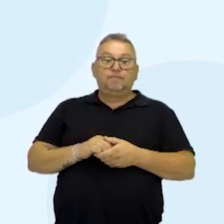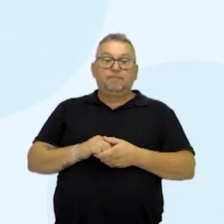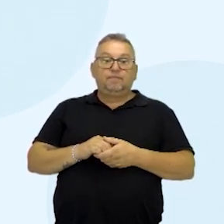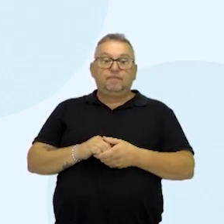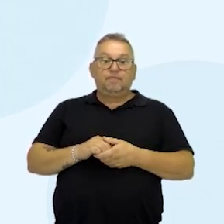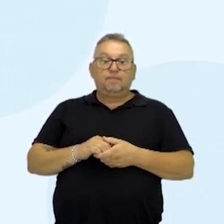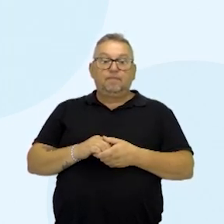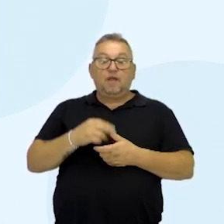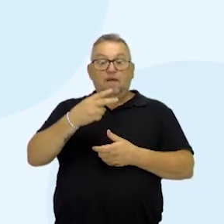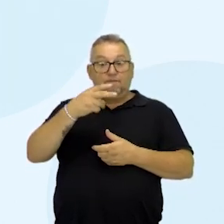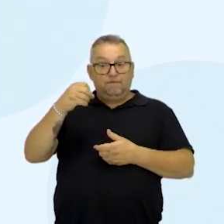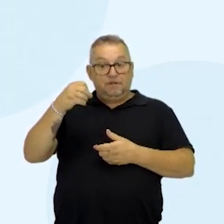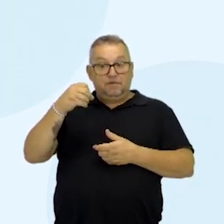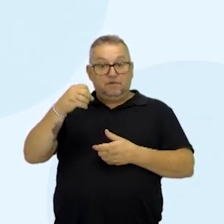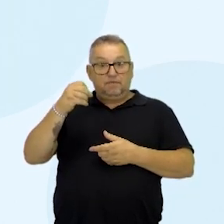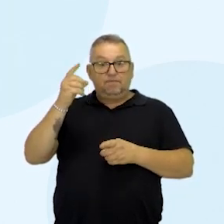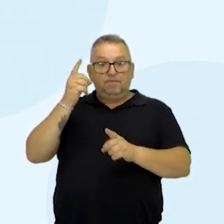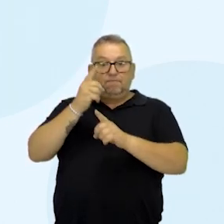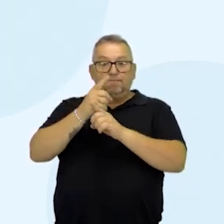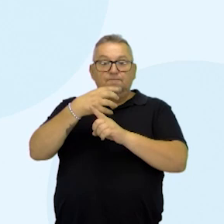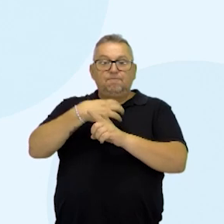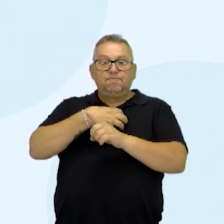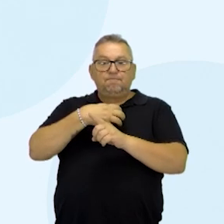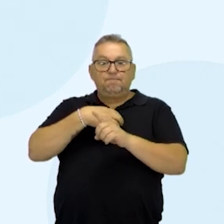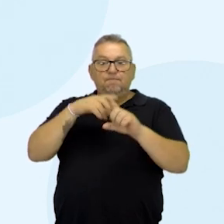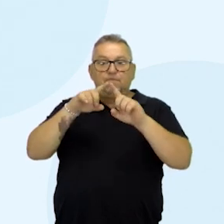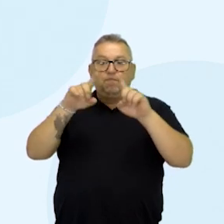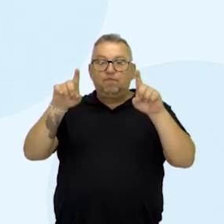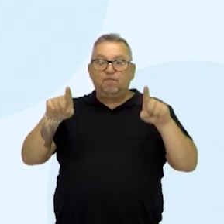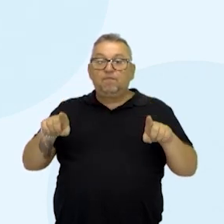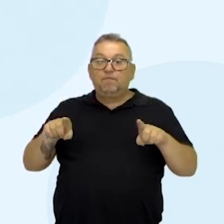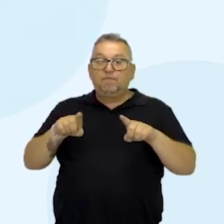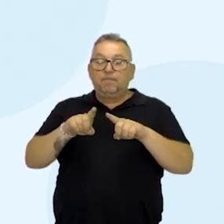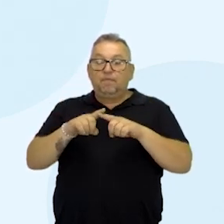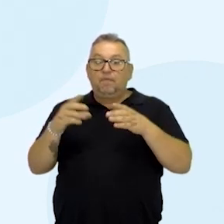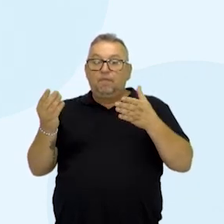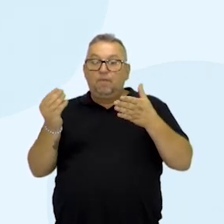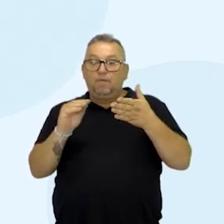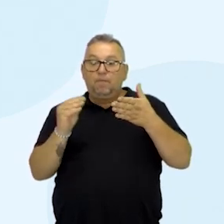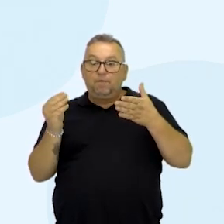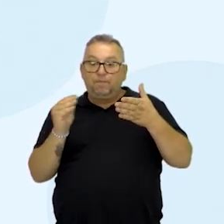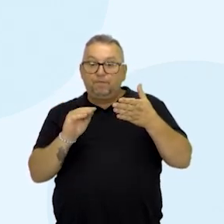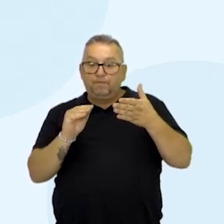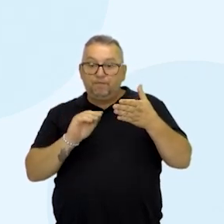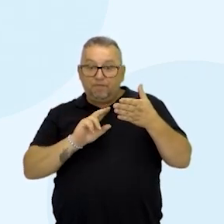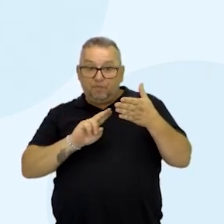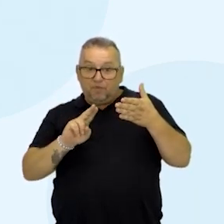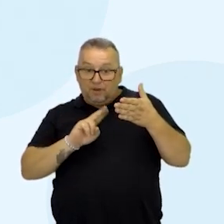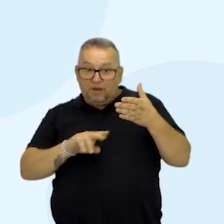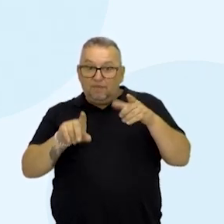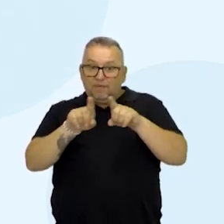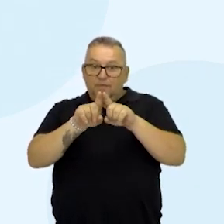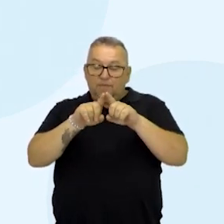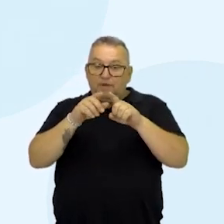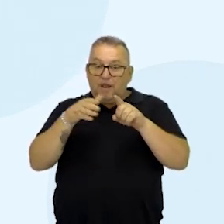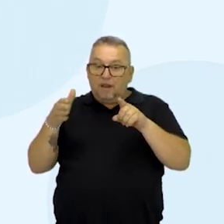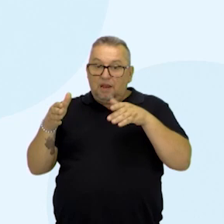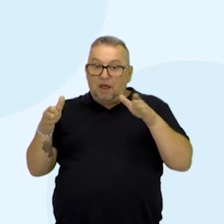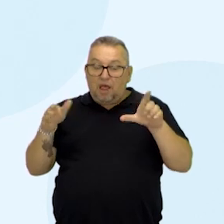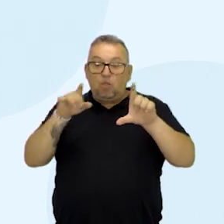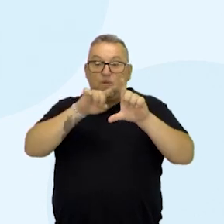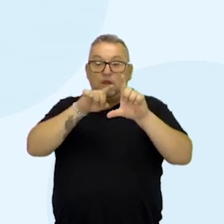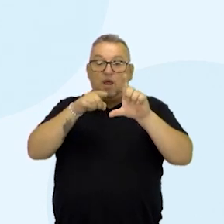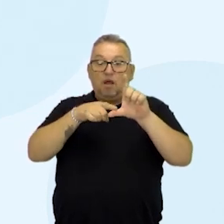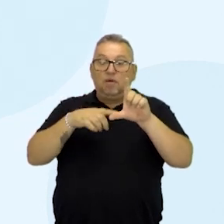A habilidade 20 é identificar características dos quadriláteros, classificá-los em relação a lados e a ângulos